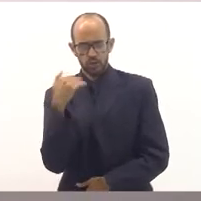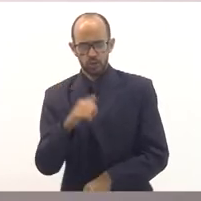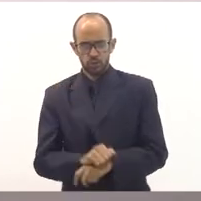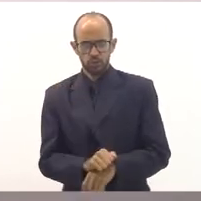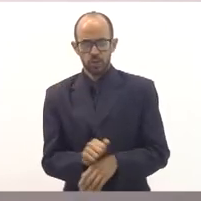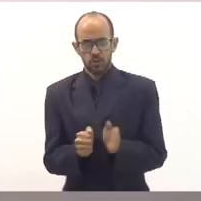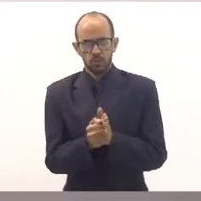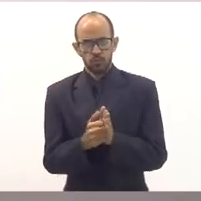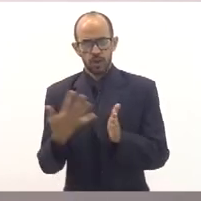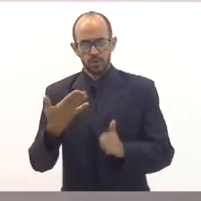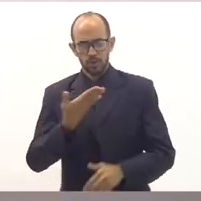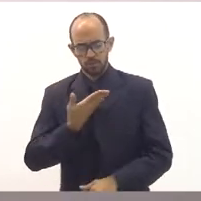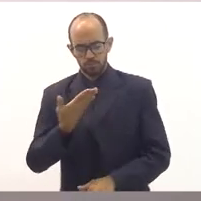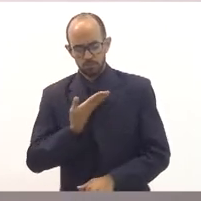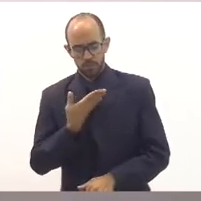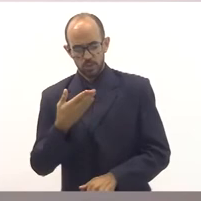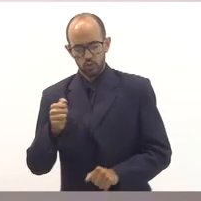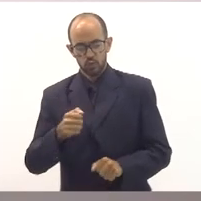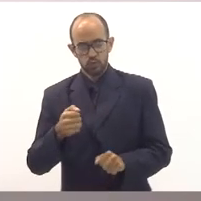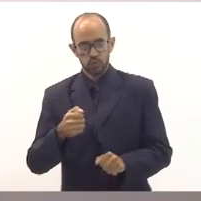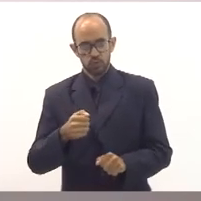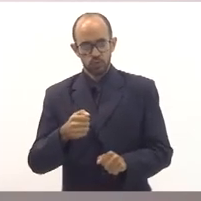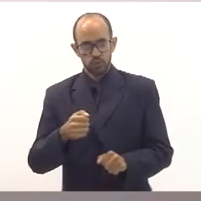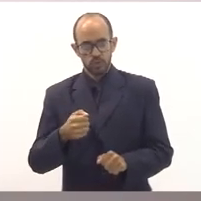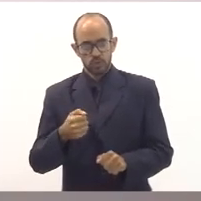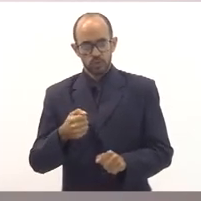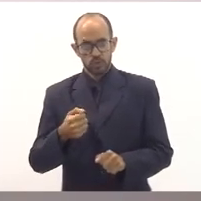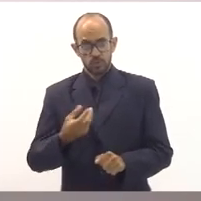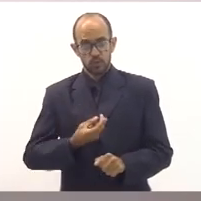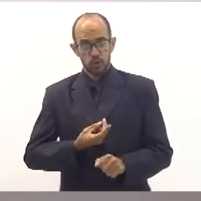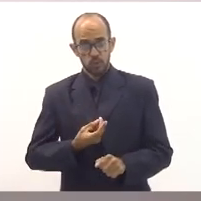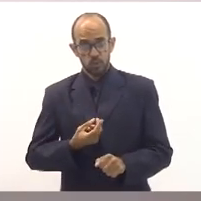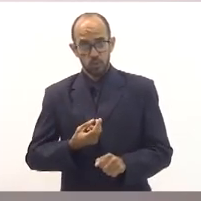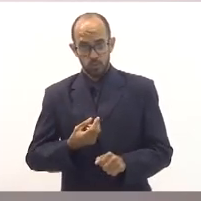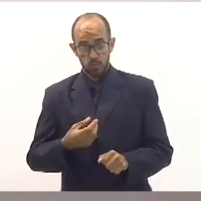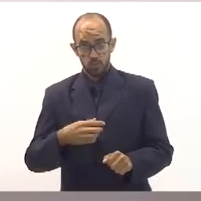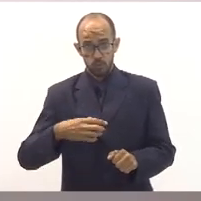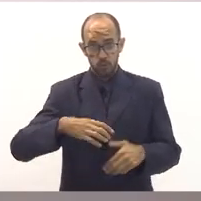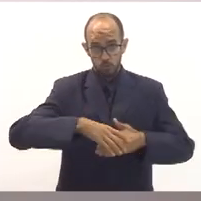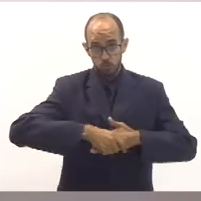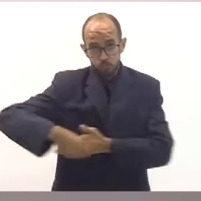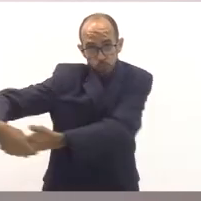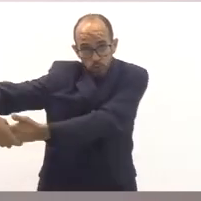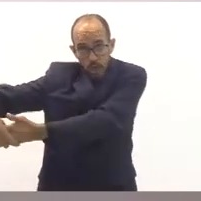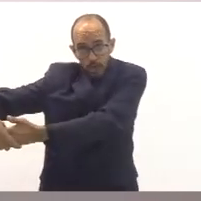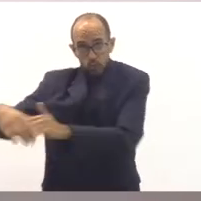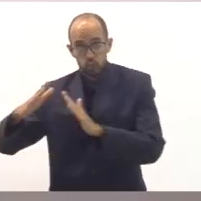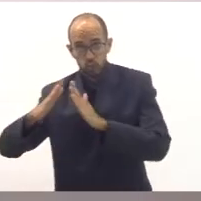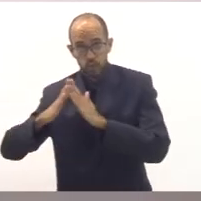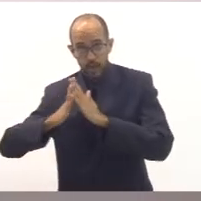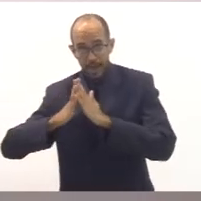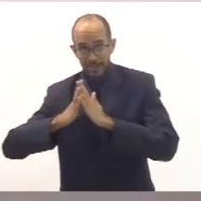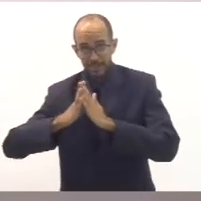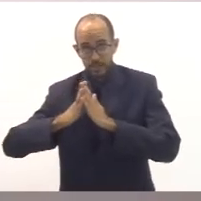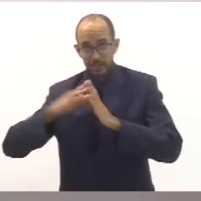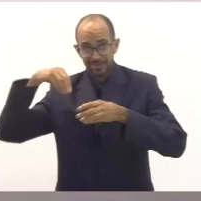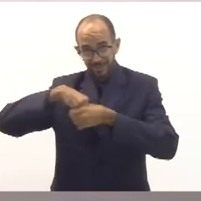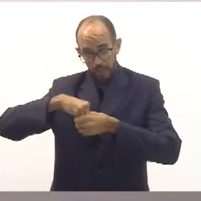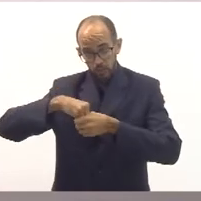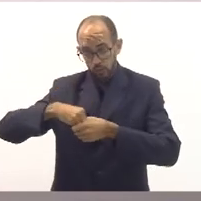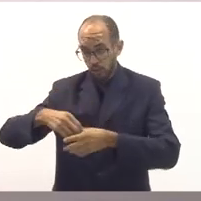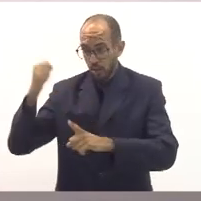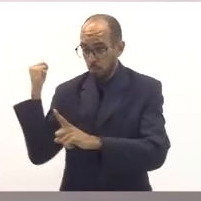muitos amigos meus foram retirados de dentro de casa na frente dos seus familiares e dos amigos e assassinados no